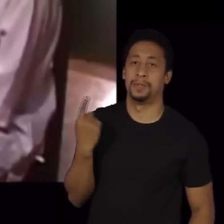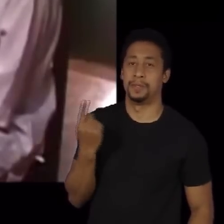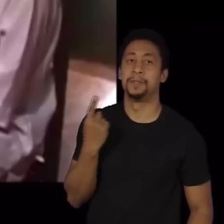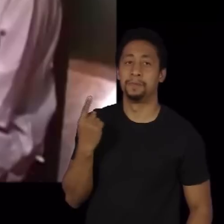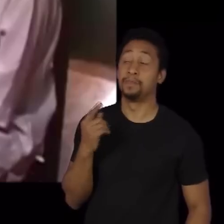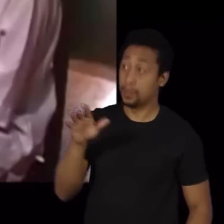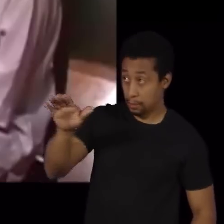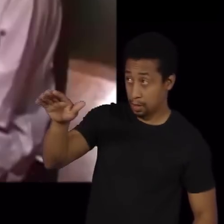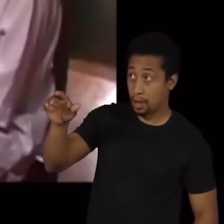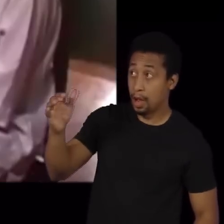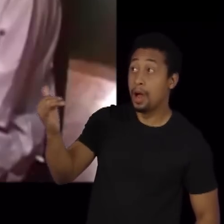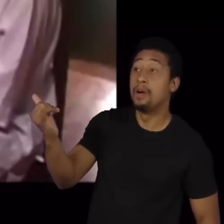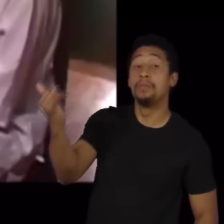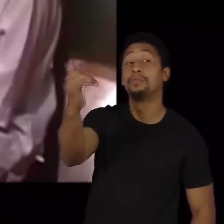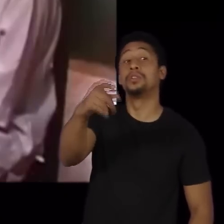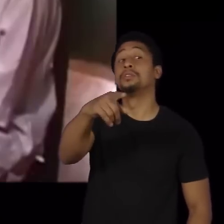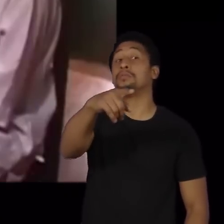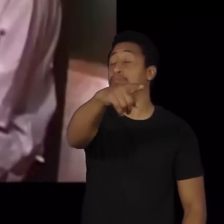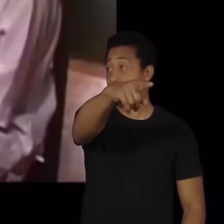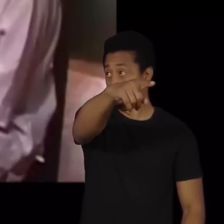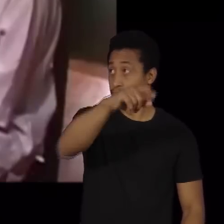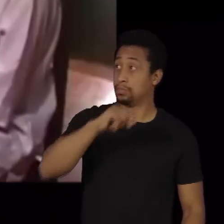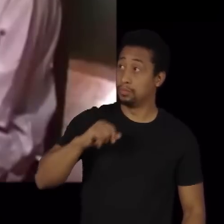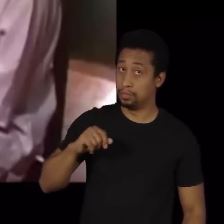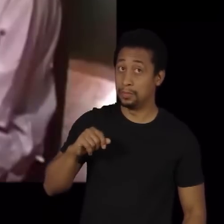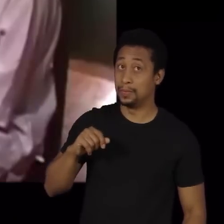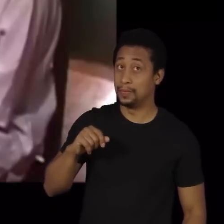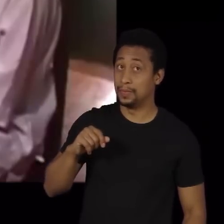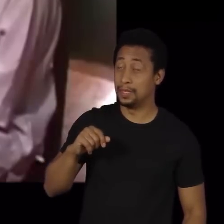para ele que